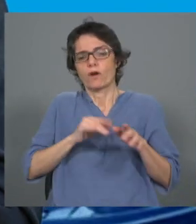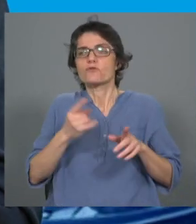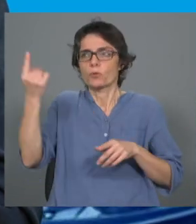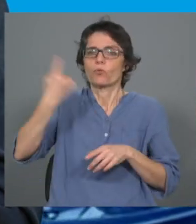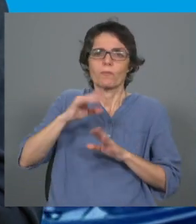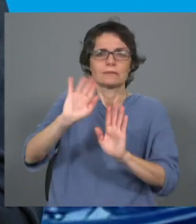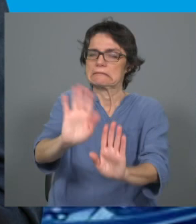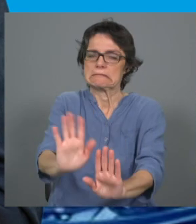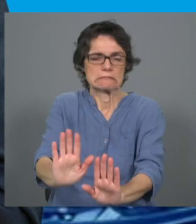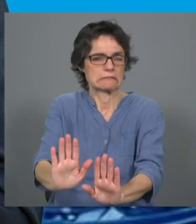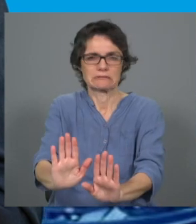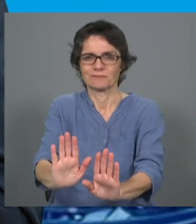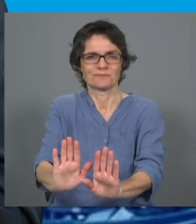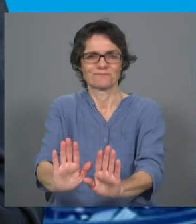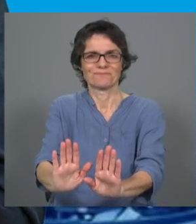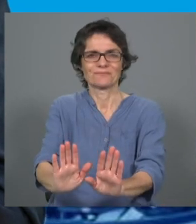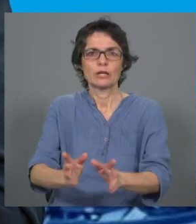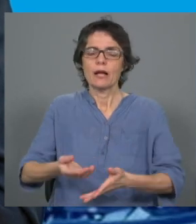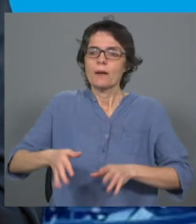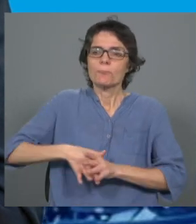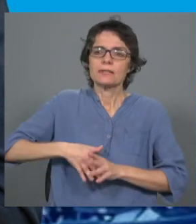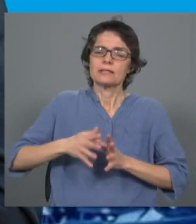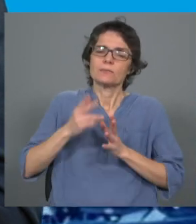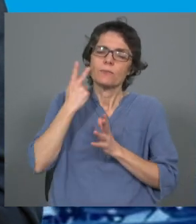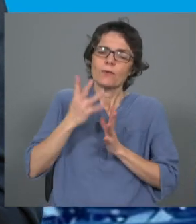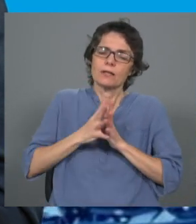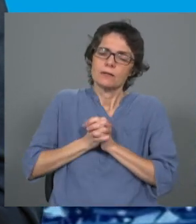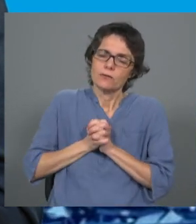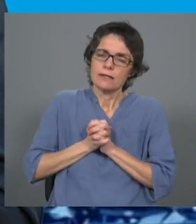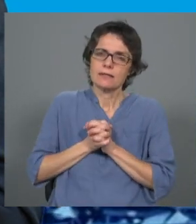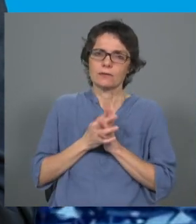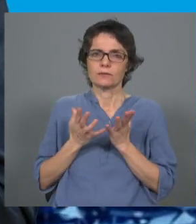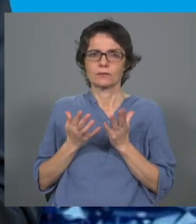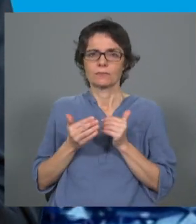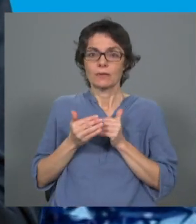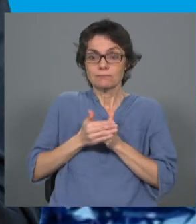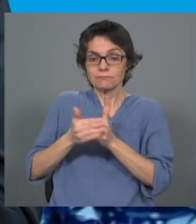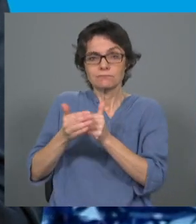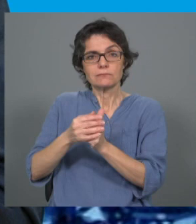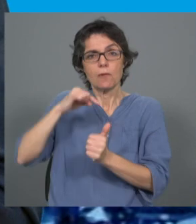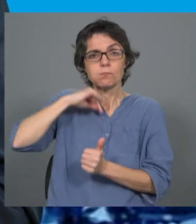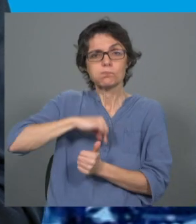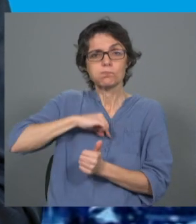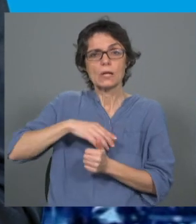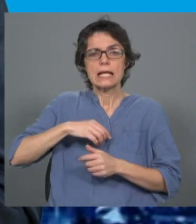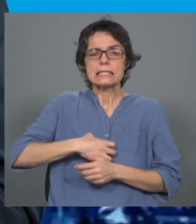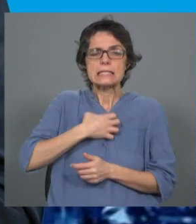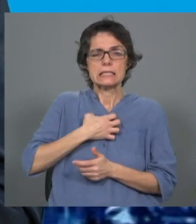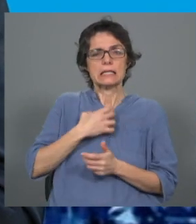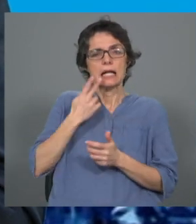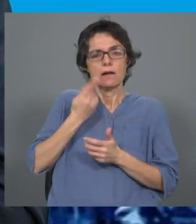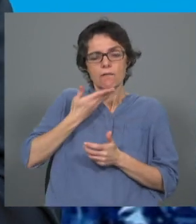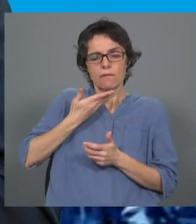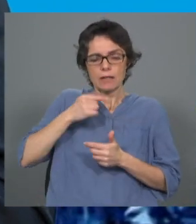servidores do altar, serem realmente imbuídos de uma espiritualidade e de uma